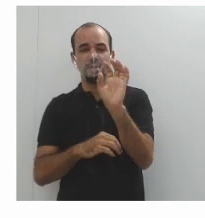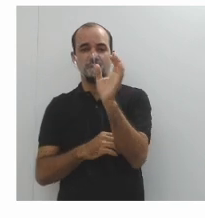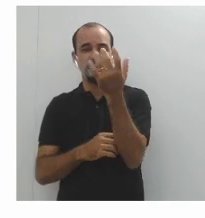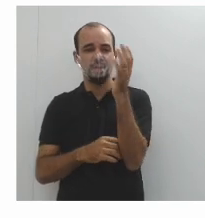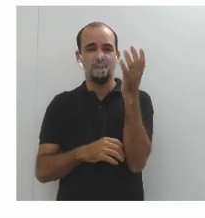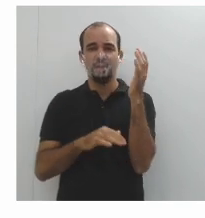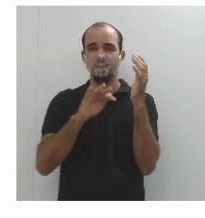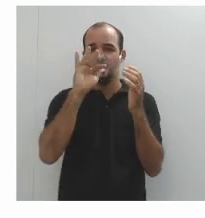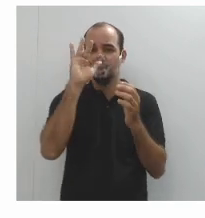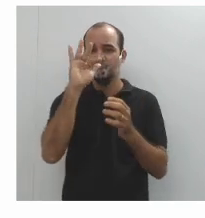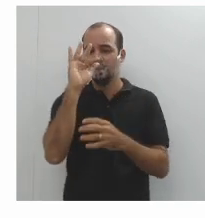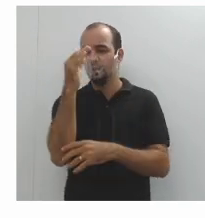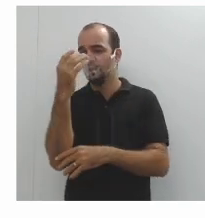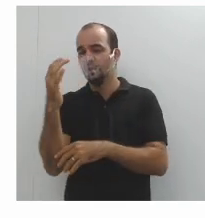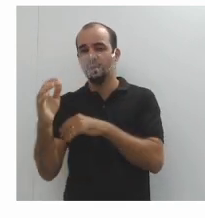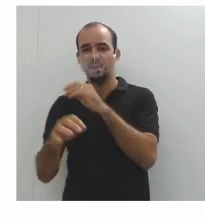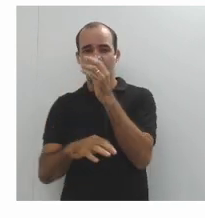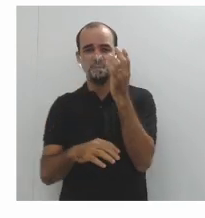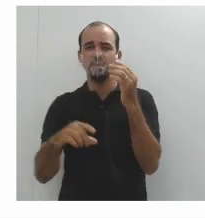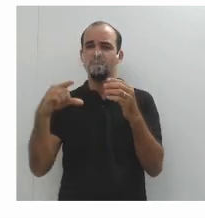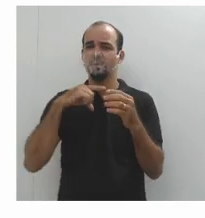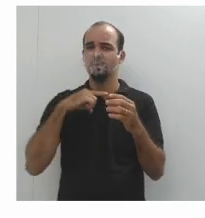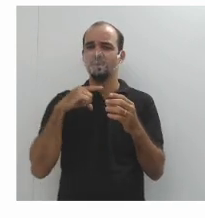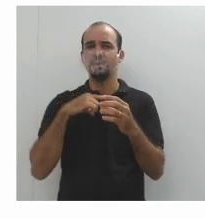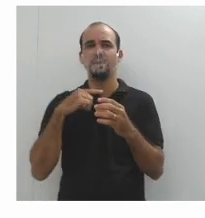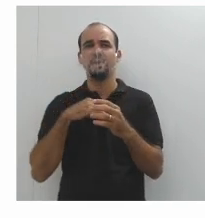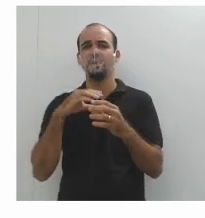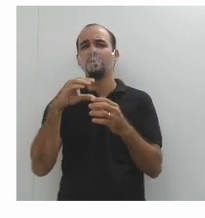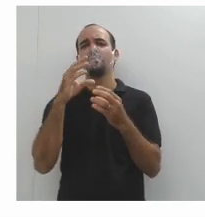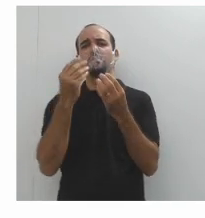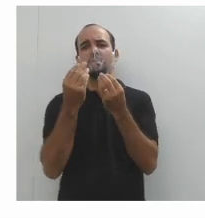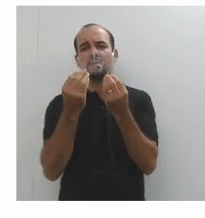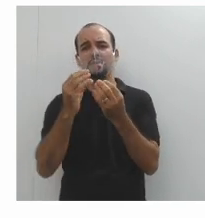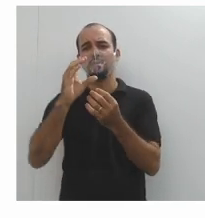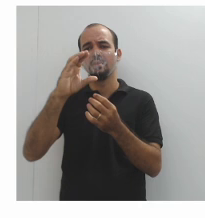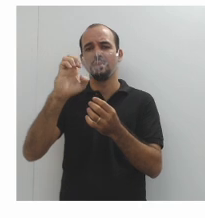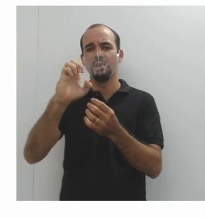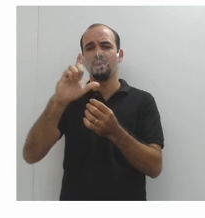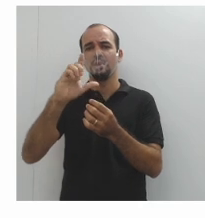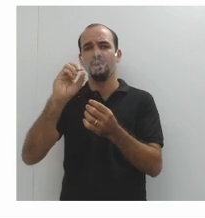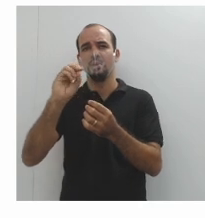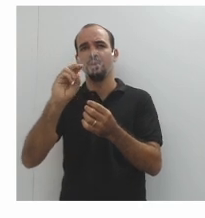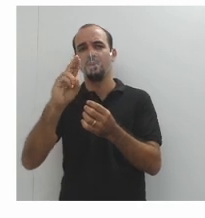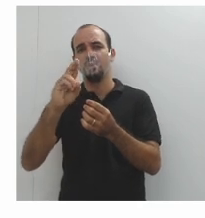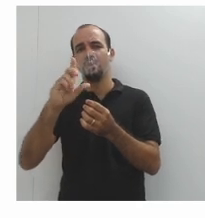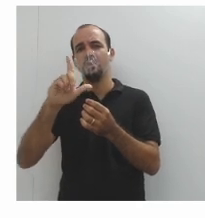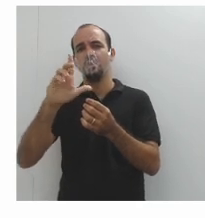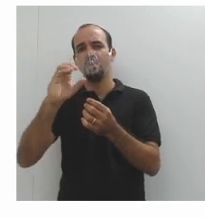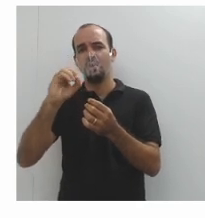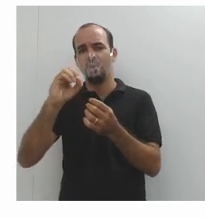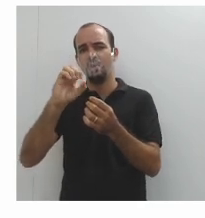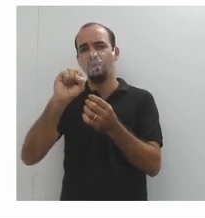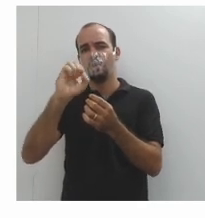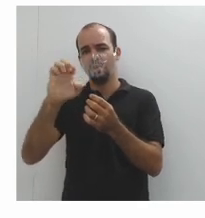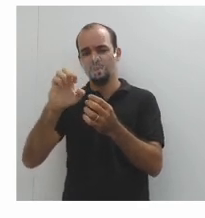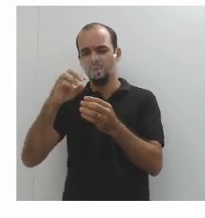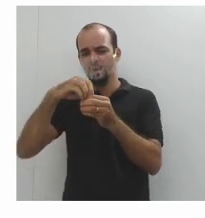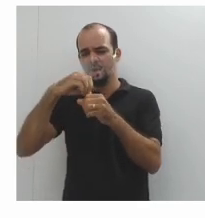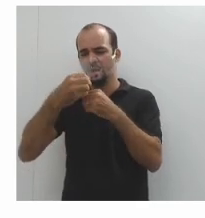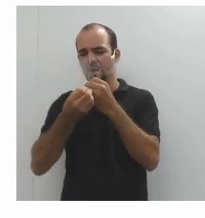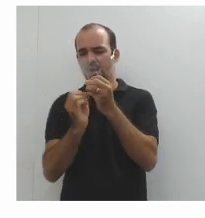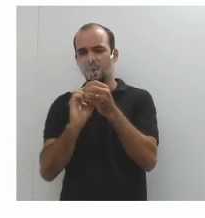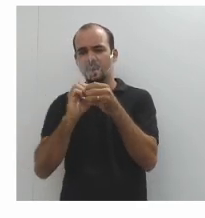junção de pequenas partes de glicose que dão a